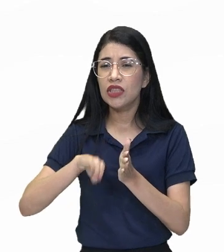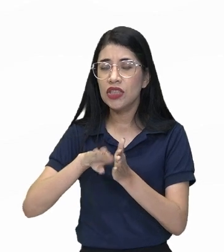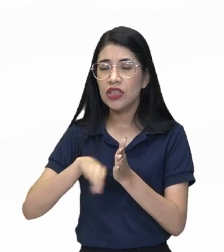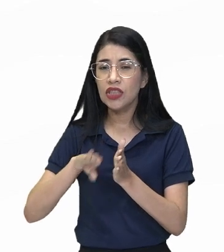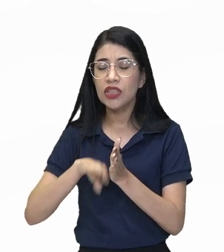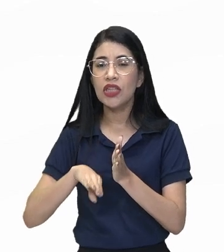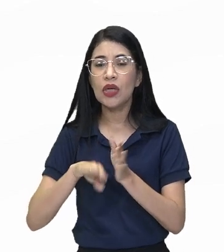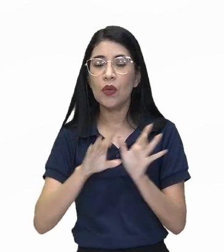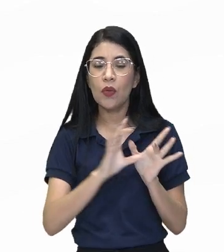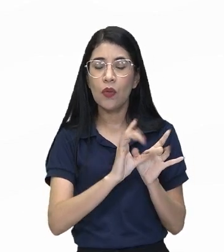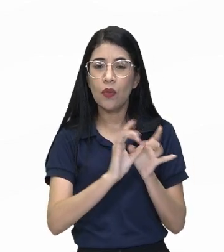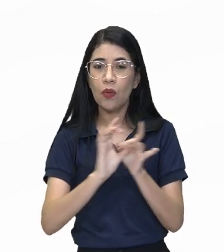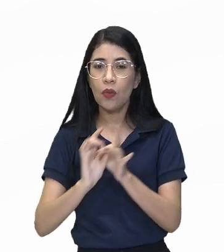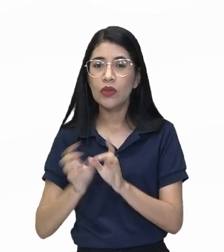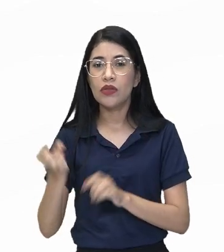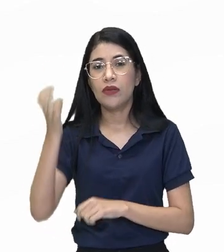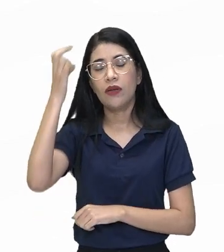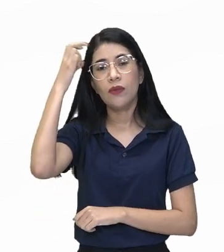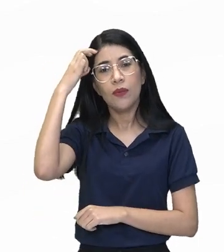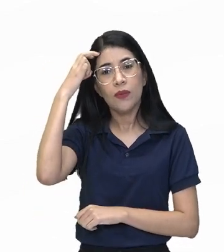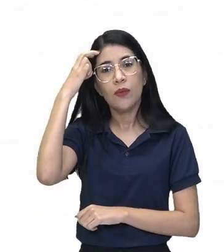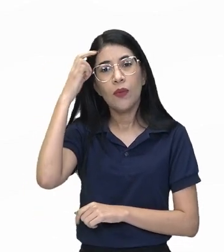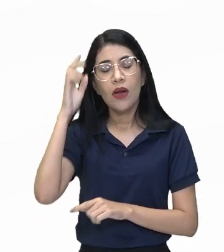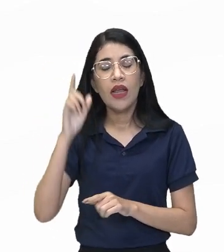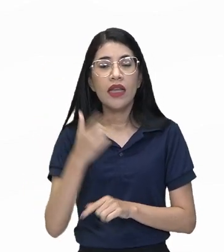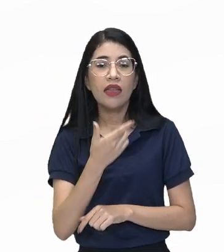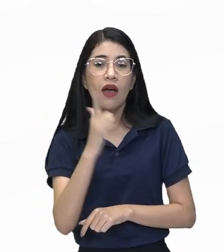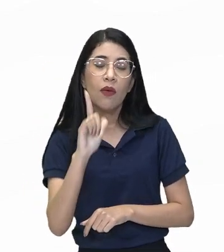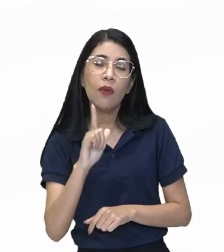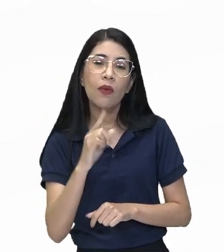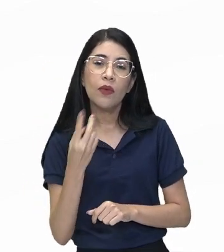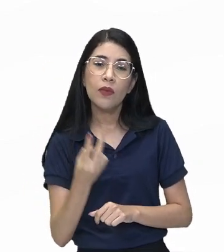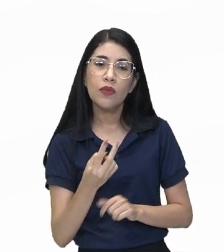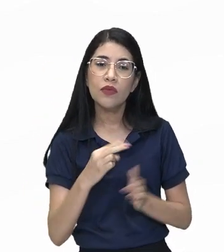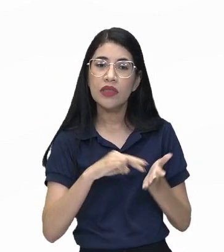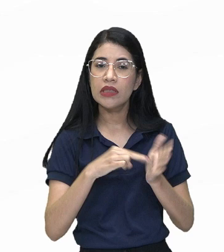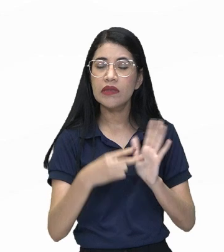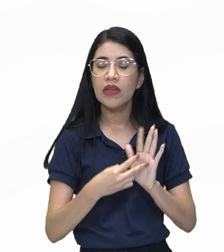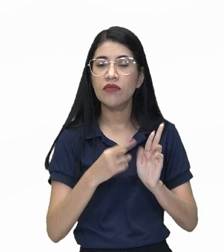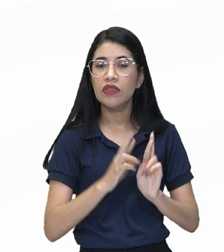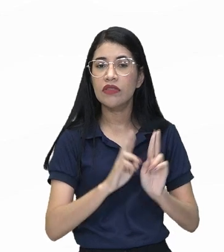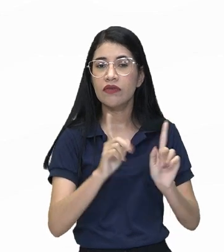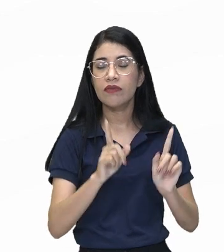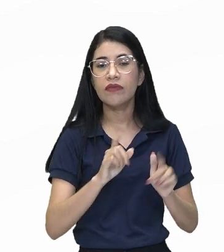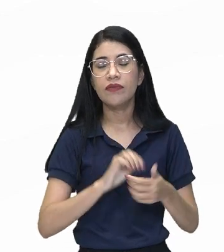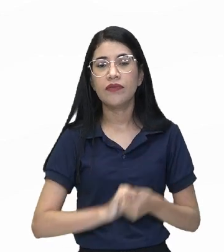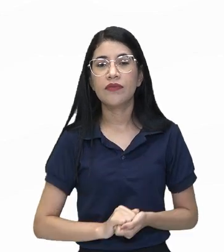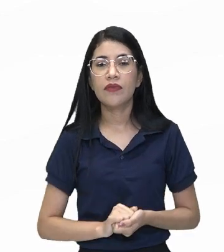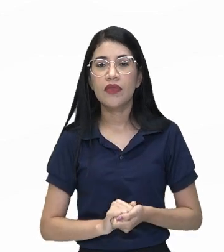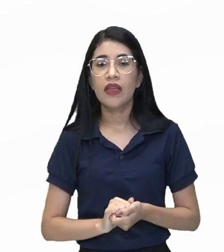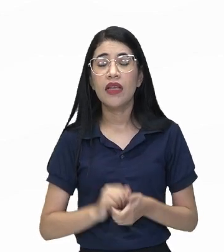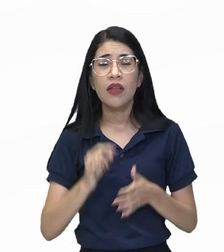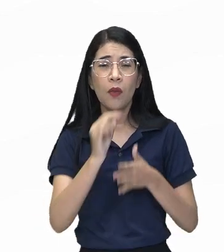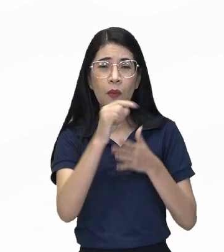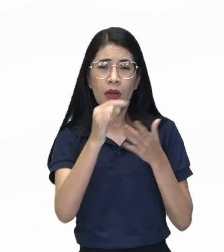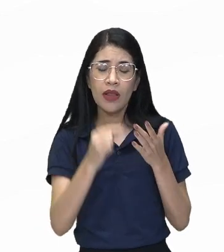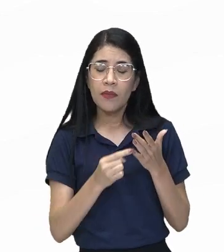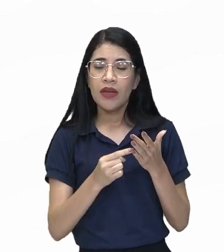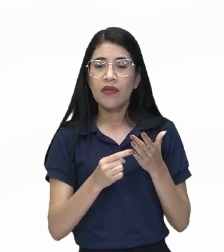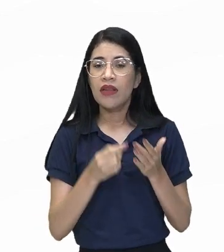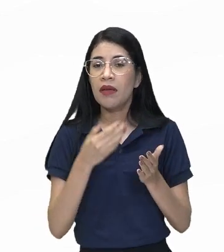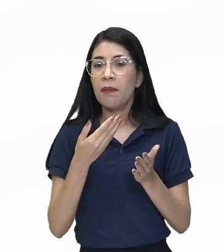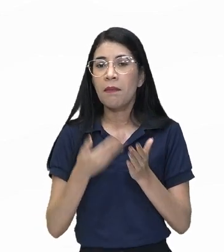seu contexto cultural e atribui-lhe outros significados, esse elemento ele perde o seu